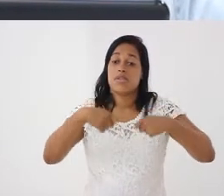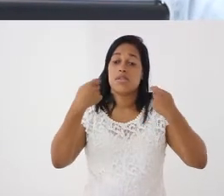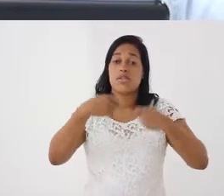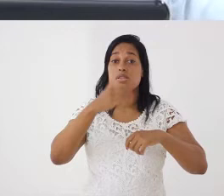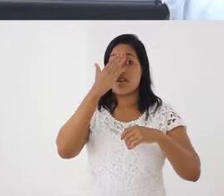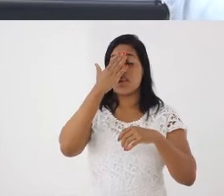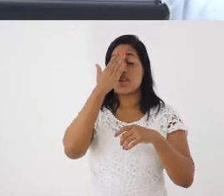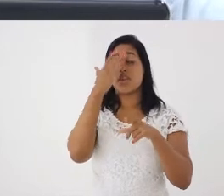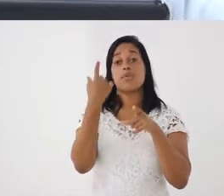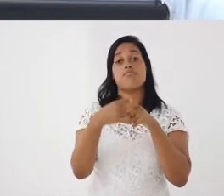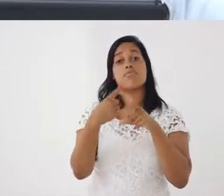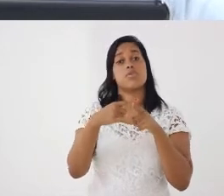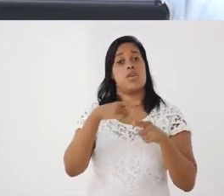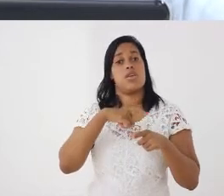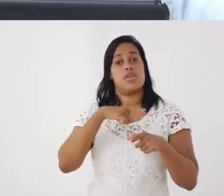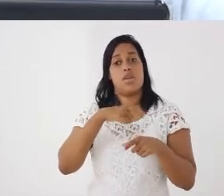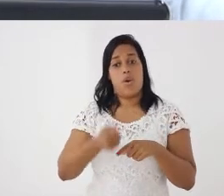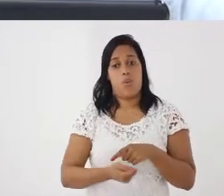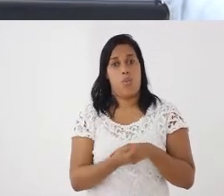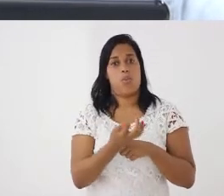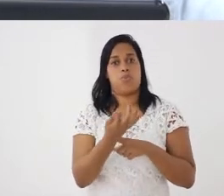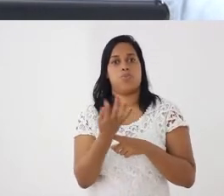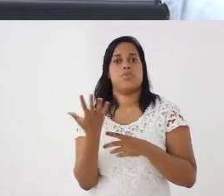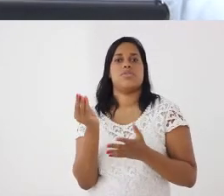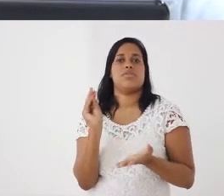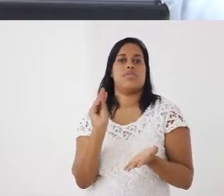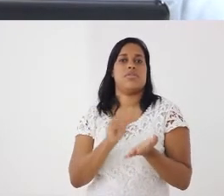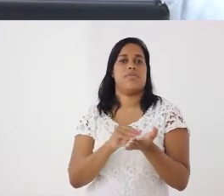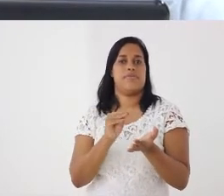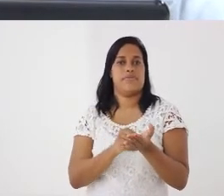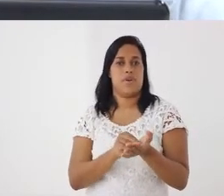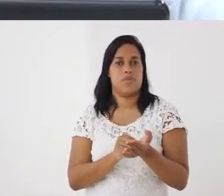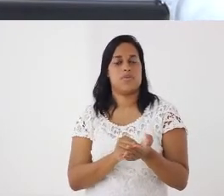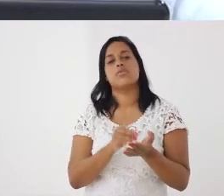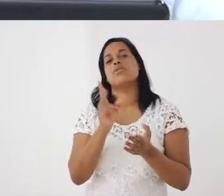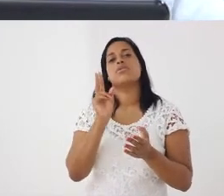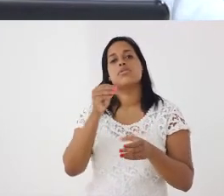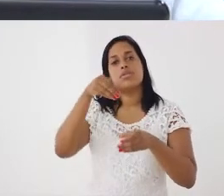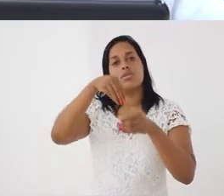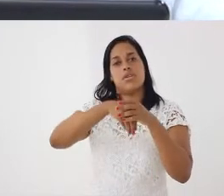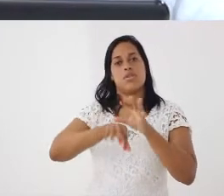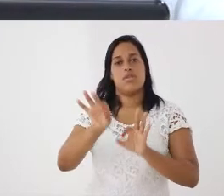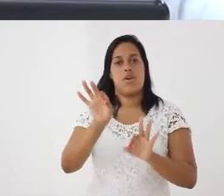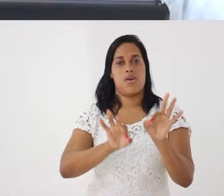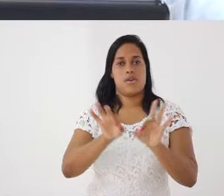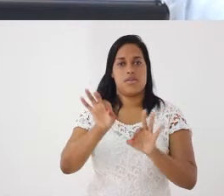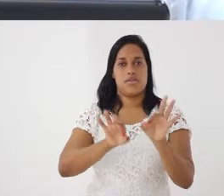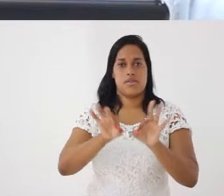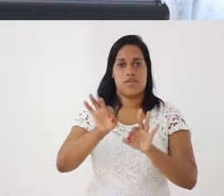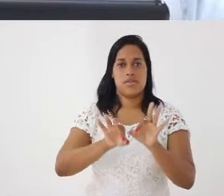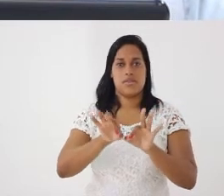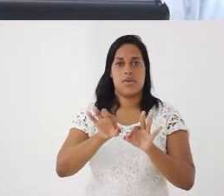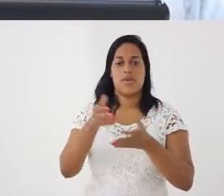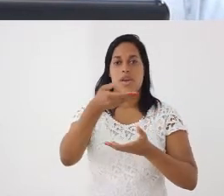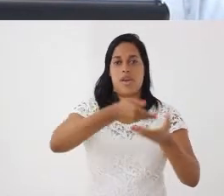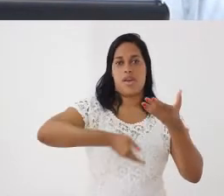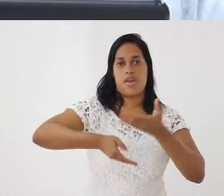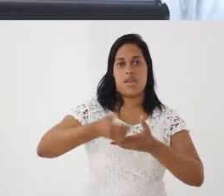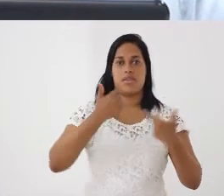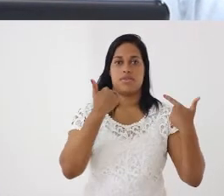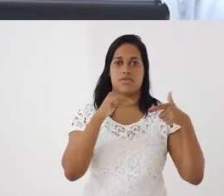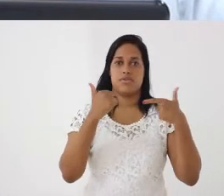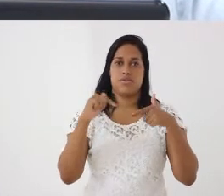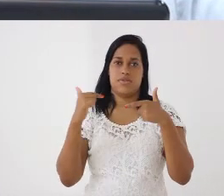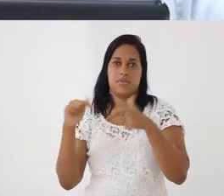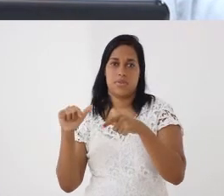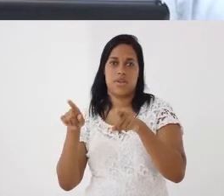entender por que existe um quantitativo de faltas, de ausências naquela organização. E relações trabalhistas,